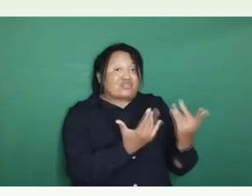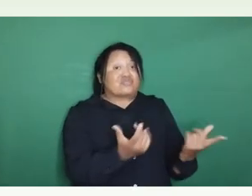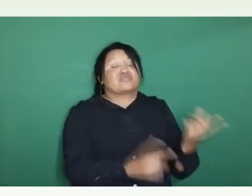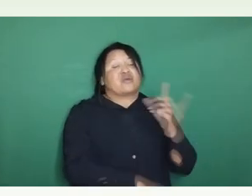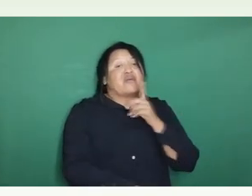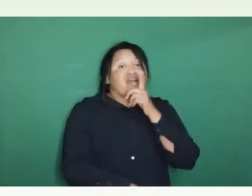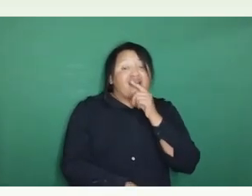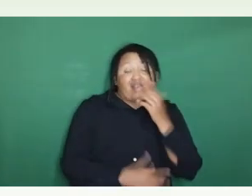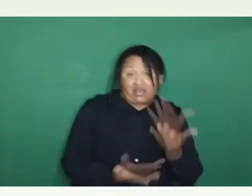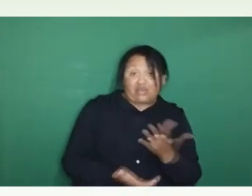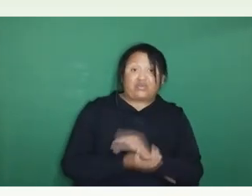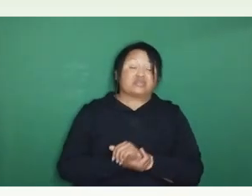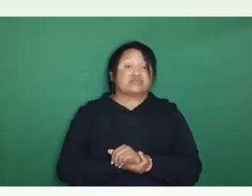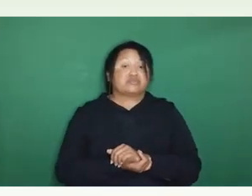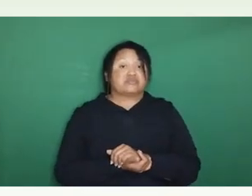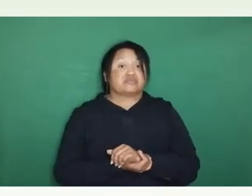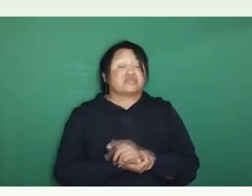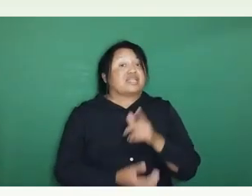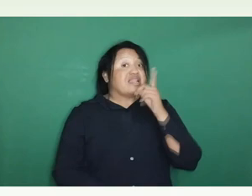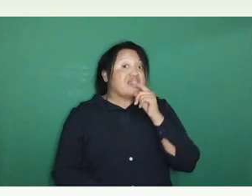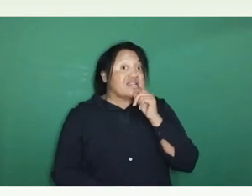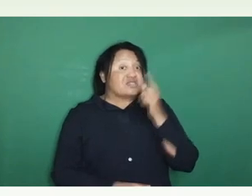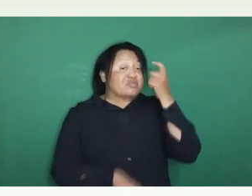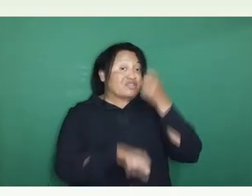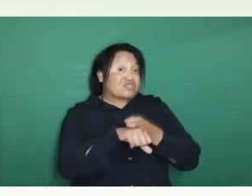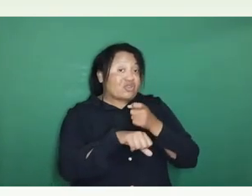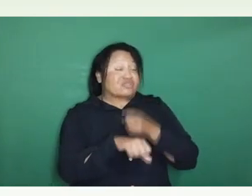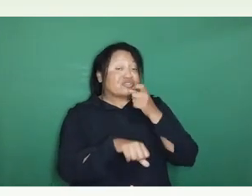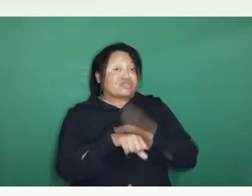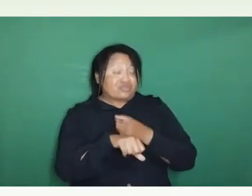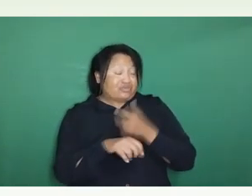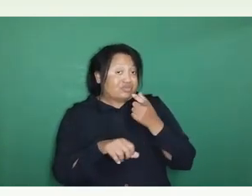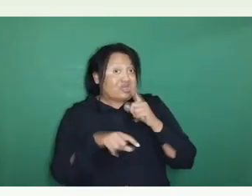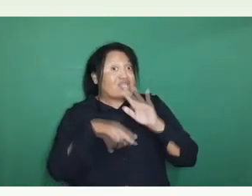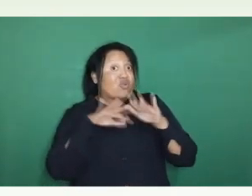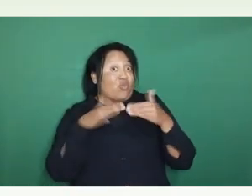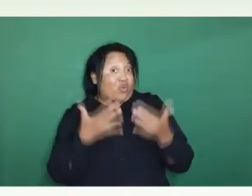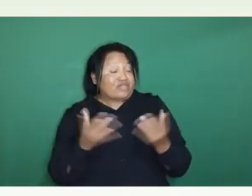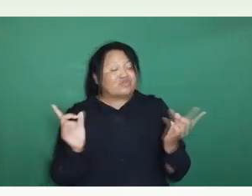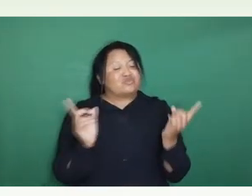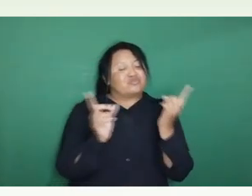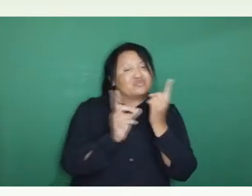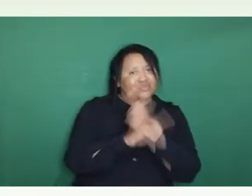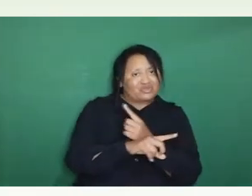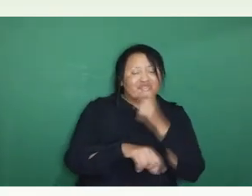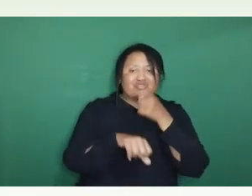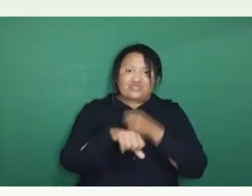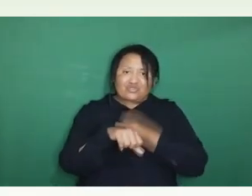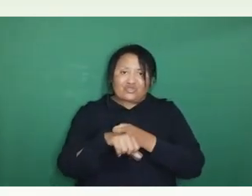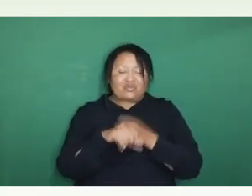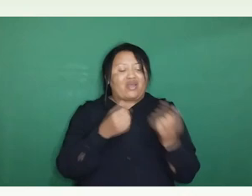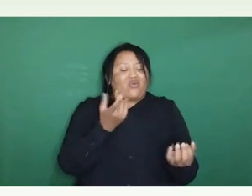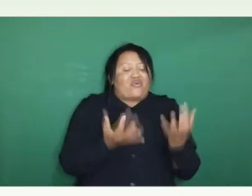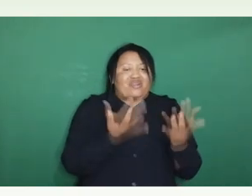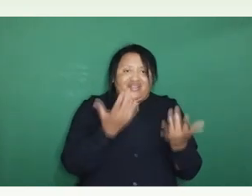de gasoso para líquido ele quer fazer de líquido para sólido sólidificação e quando passa